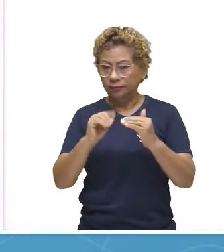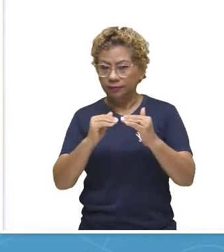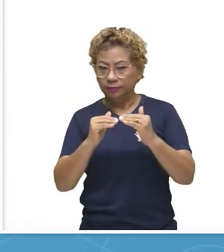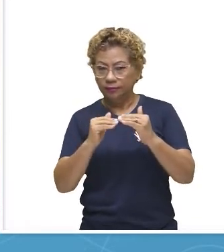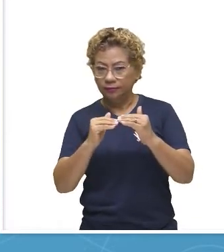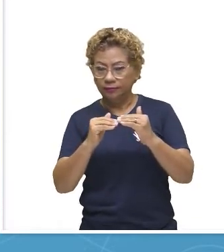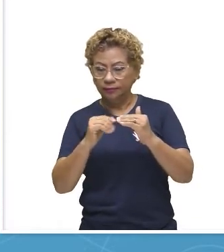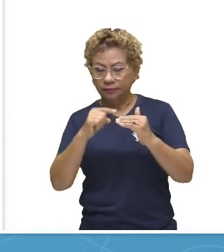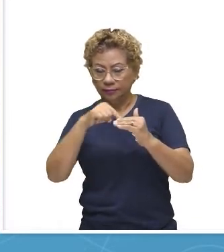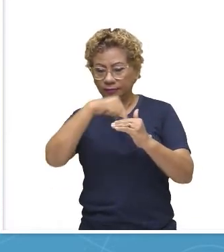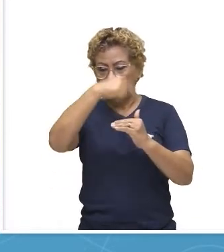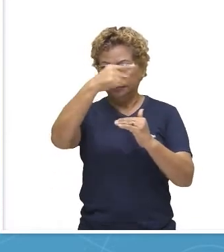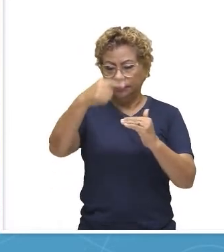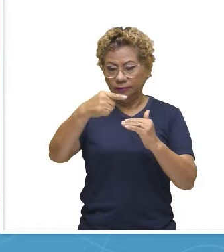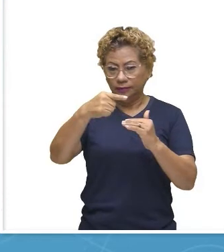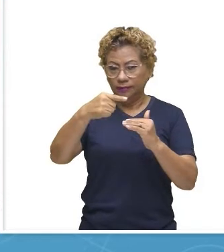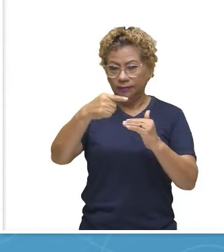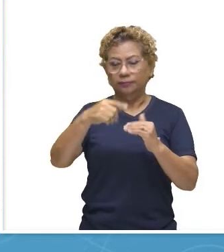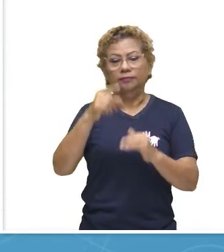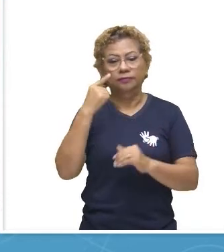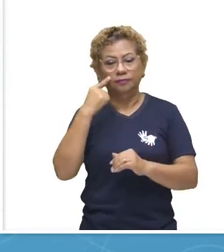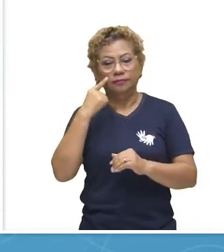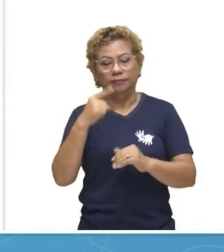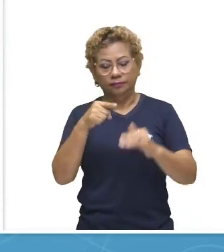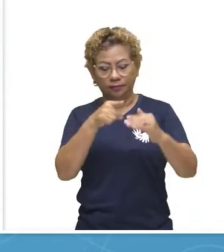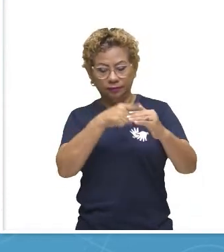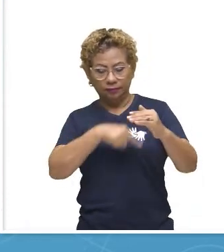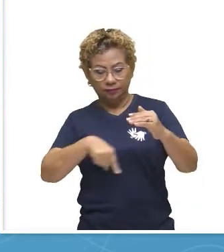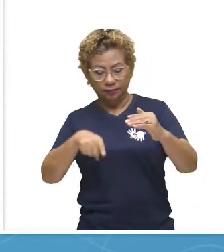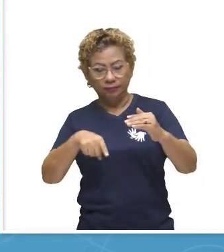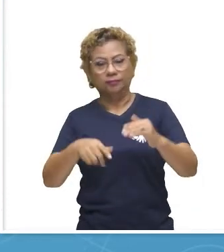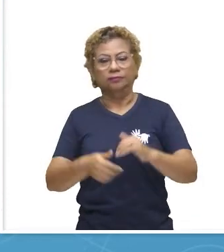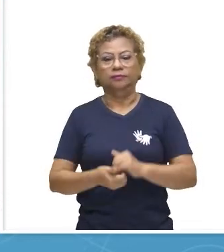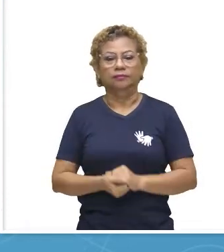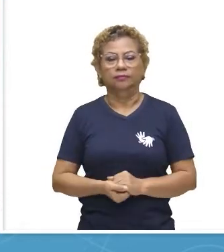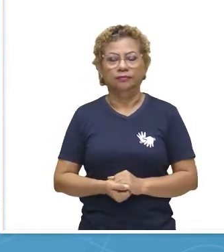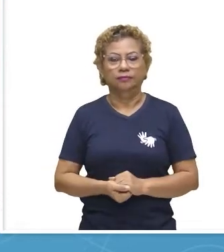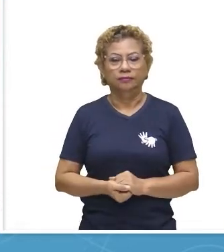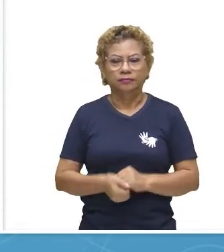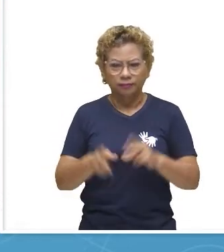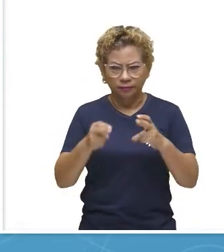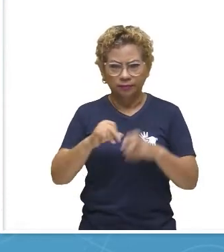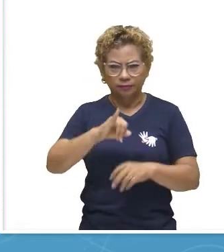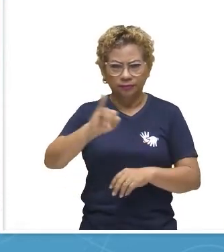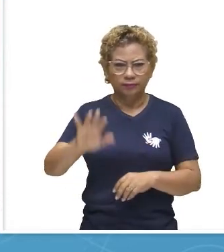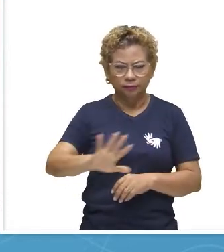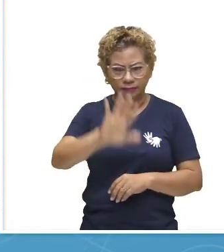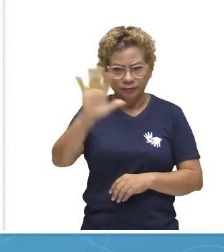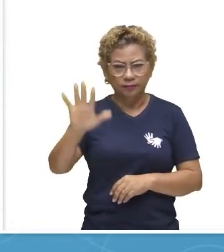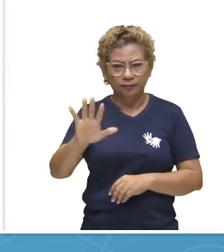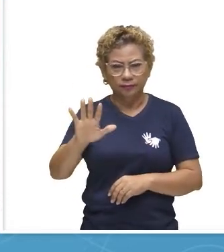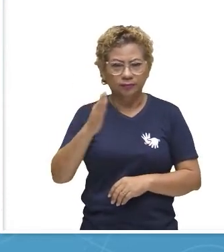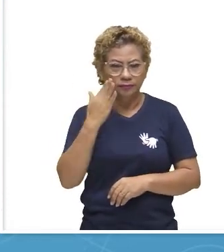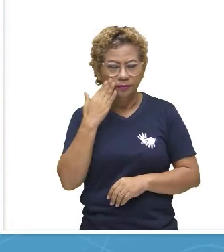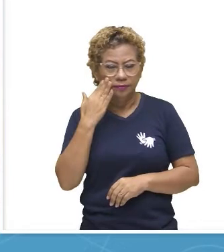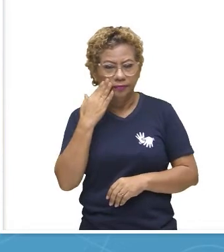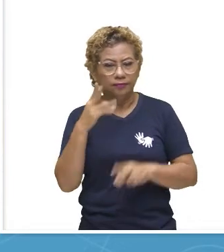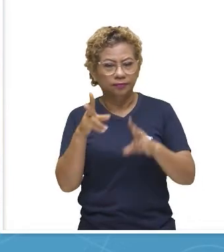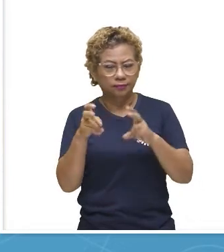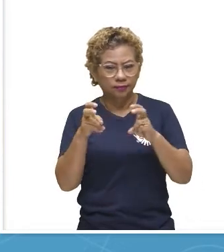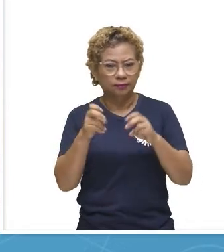alternos, ele está alternando, né? Então, pela imagem aí, pela figura, o que